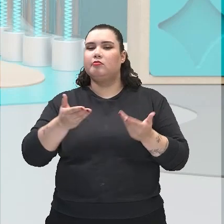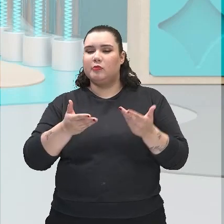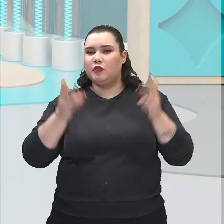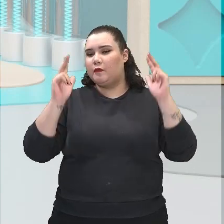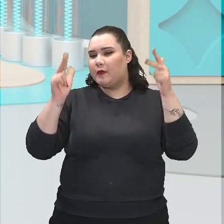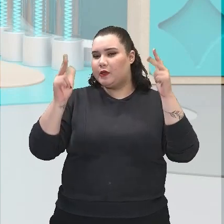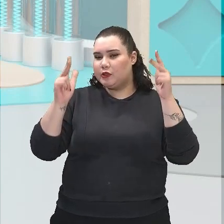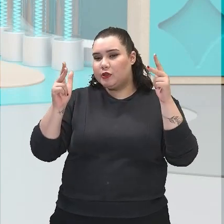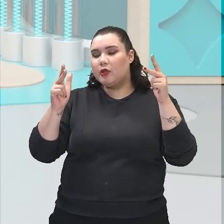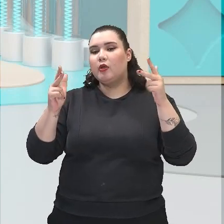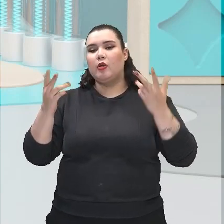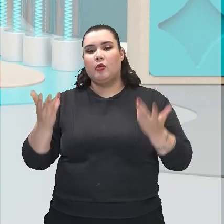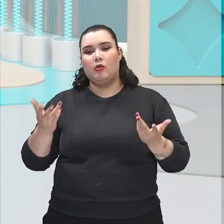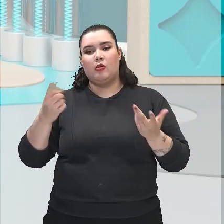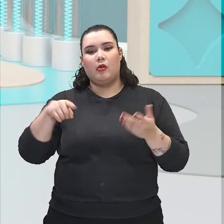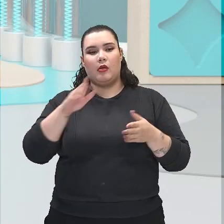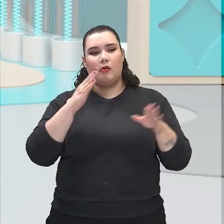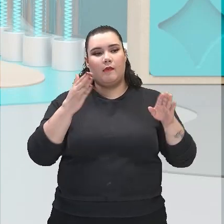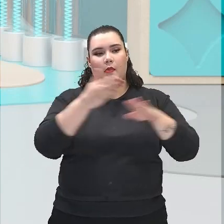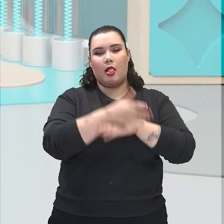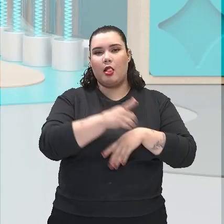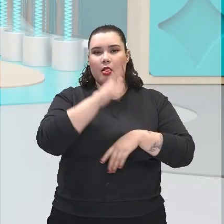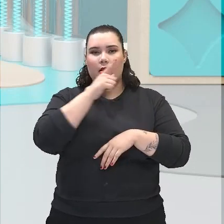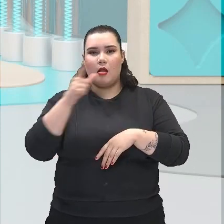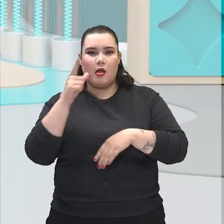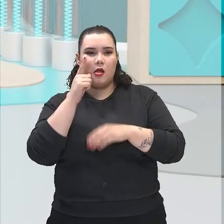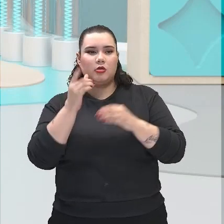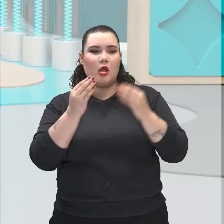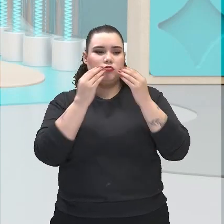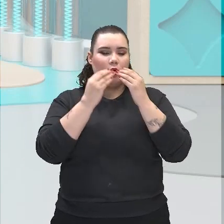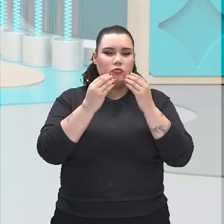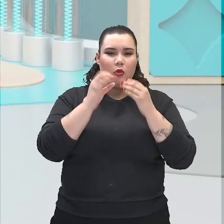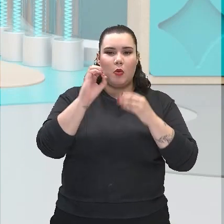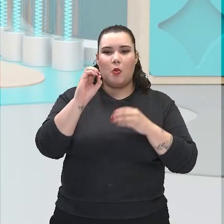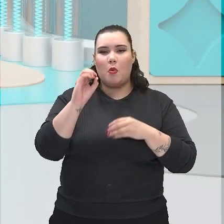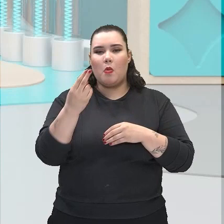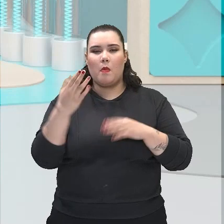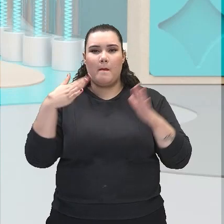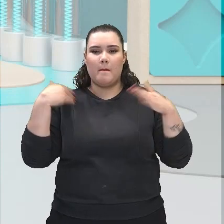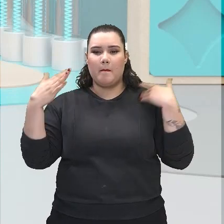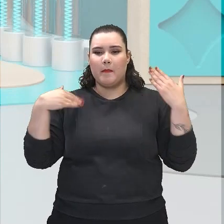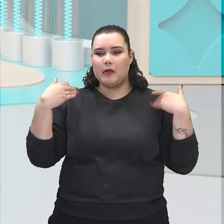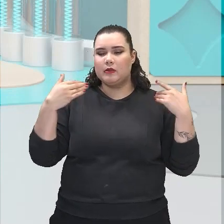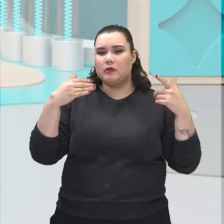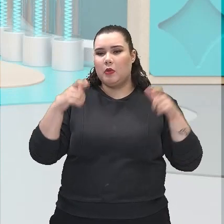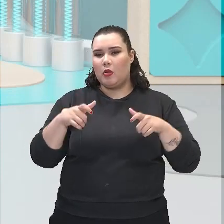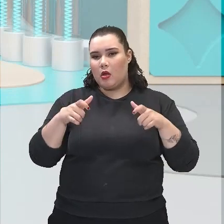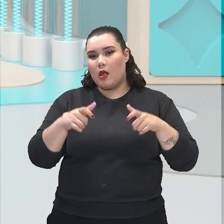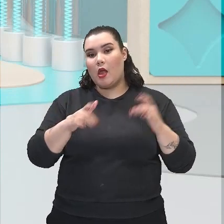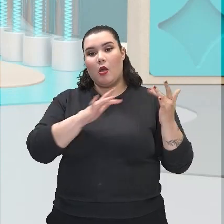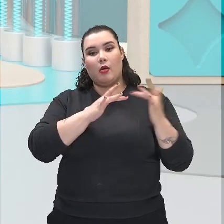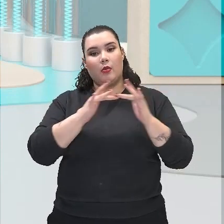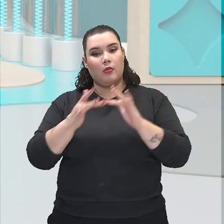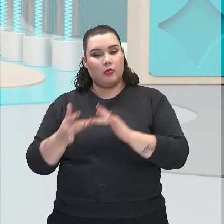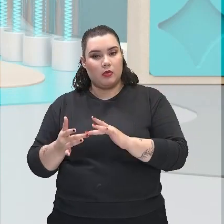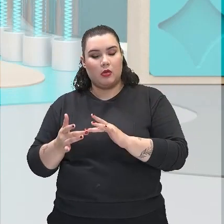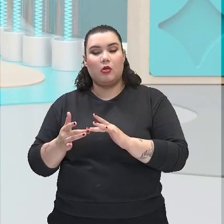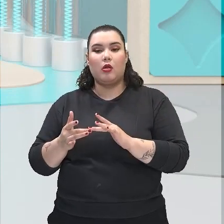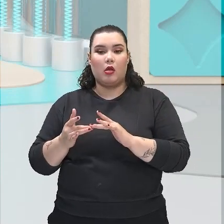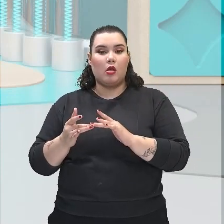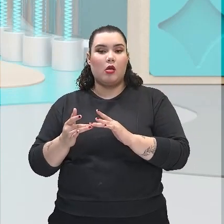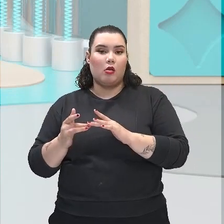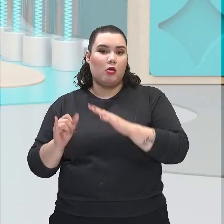de repente vocês foram para um lanche, vocês foram passear em algum local, esse contexto, ele é um